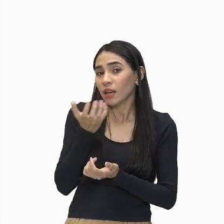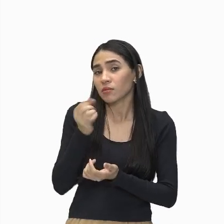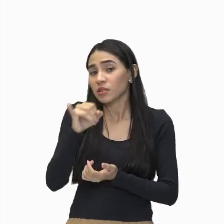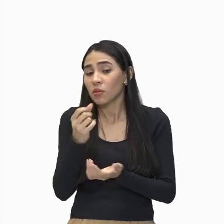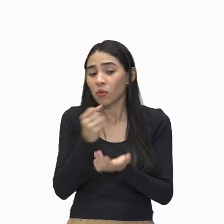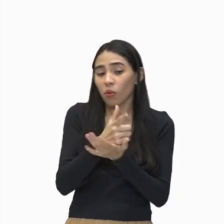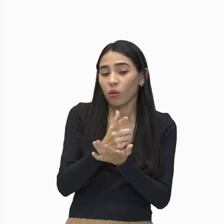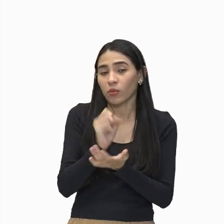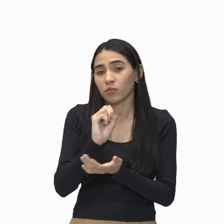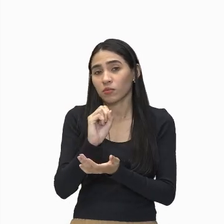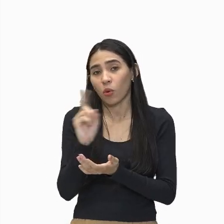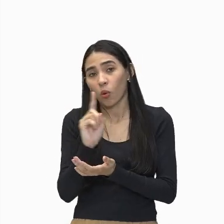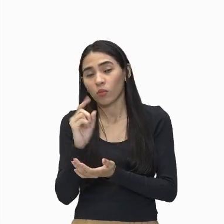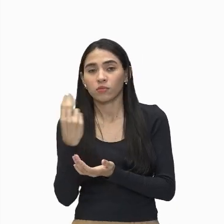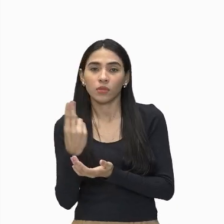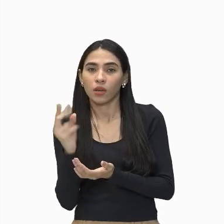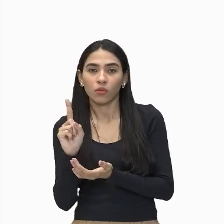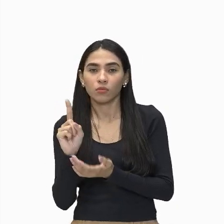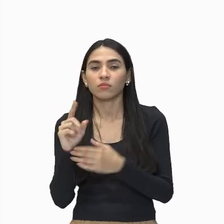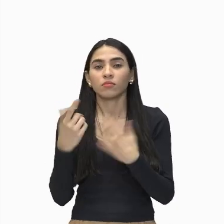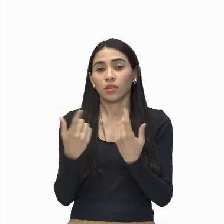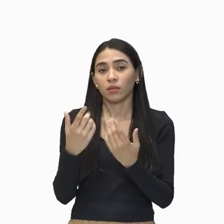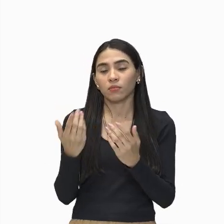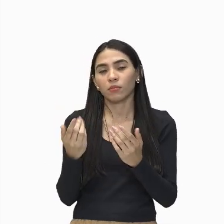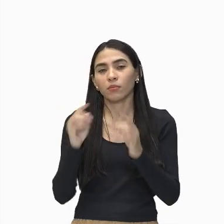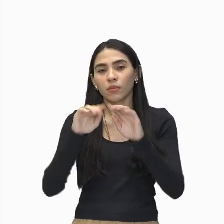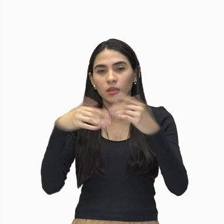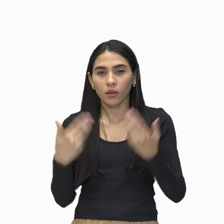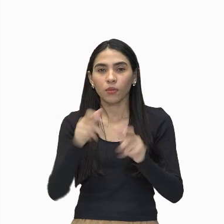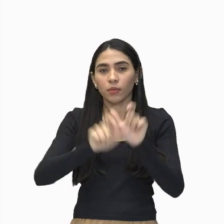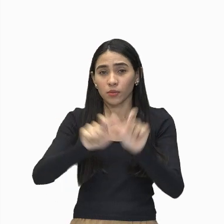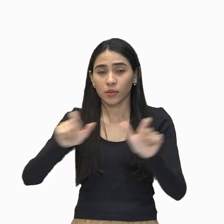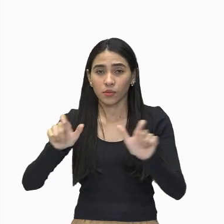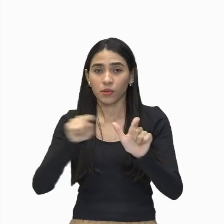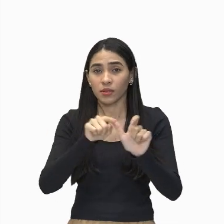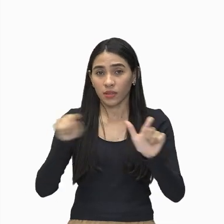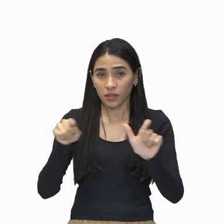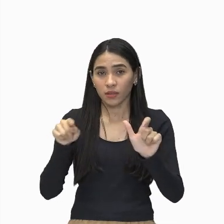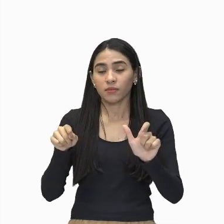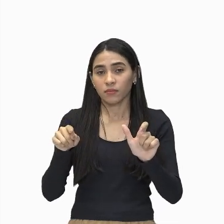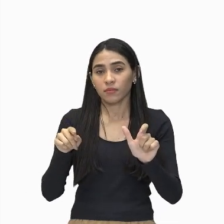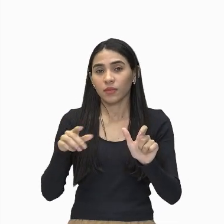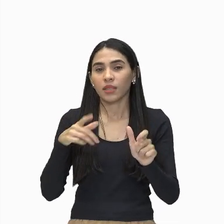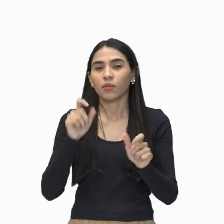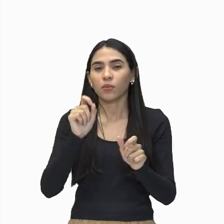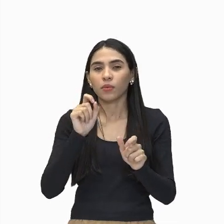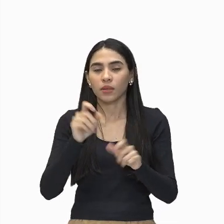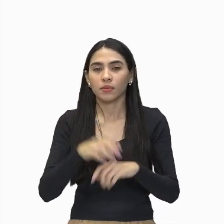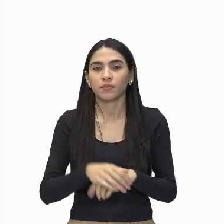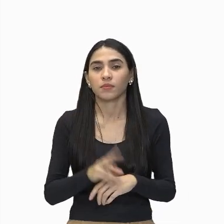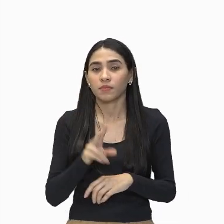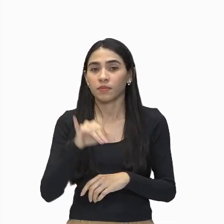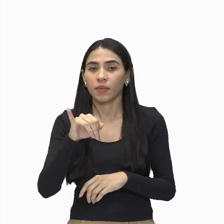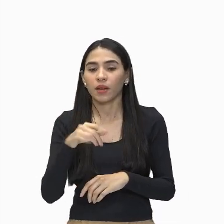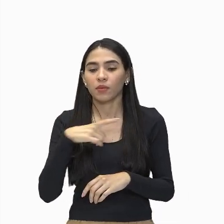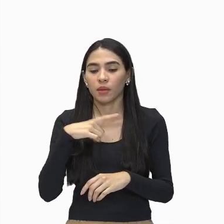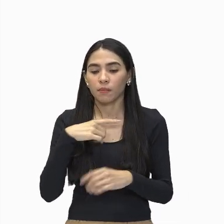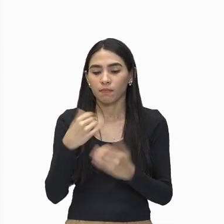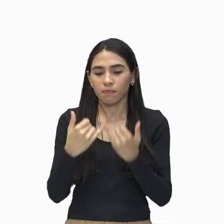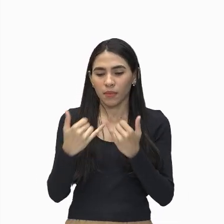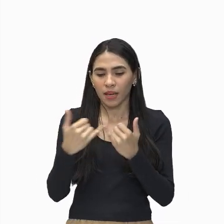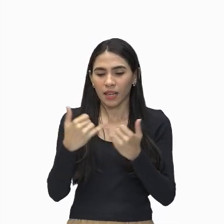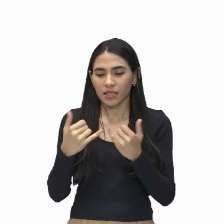se eu não compro, e vai deixar na minha casa já. Então, o indivíduo, ele vai ser o quê? Ele vai ser